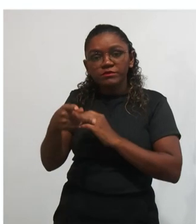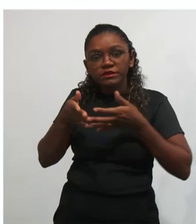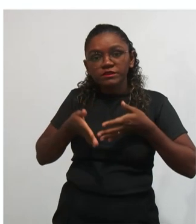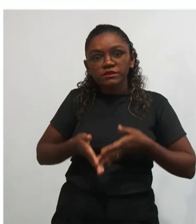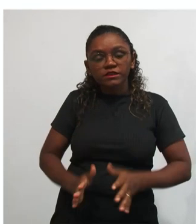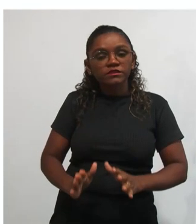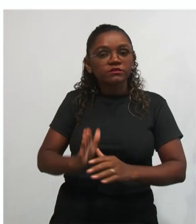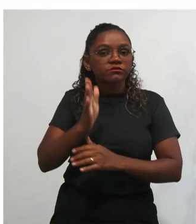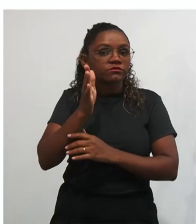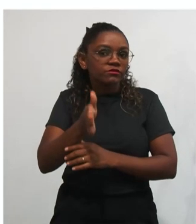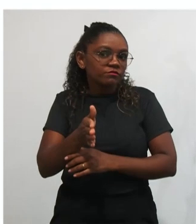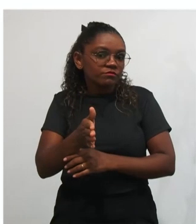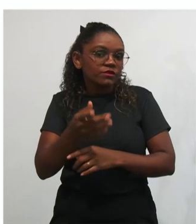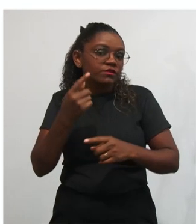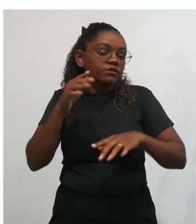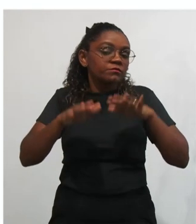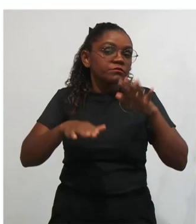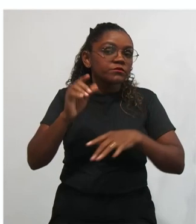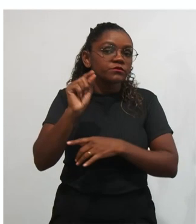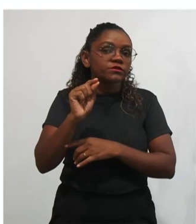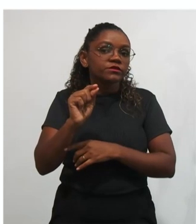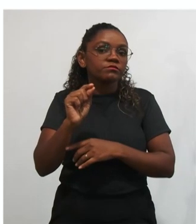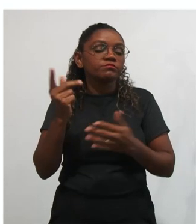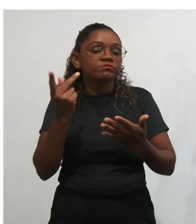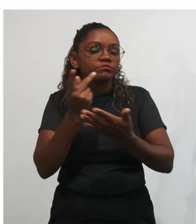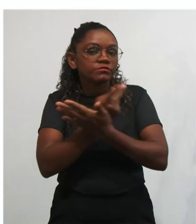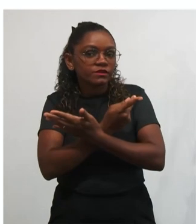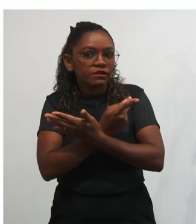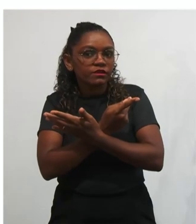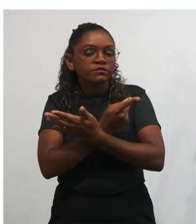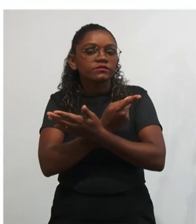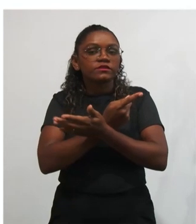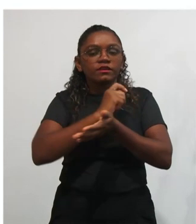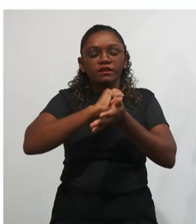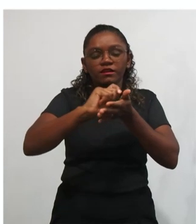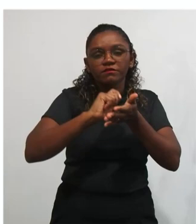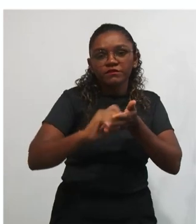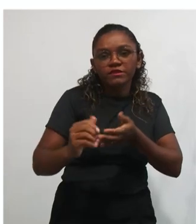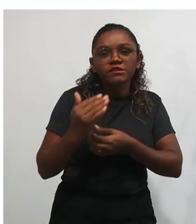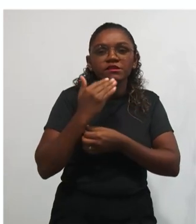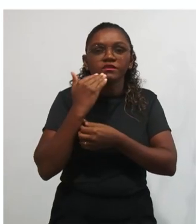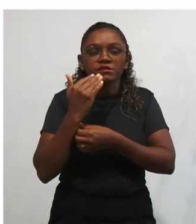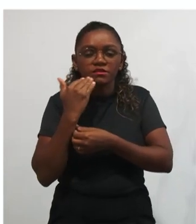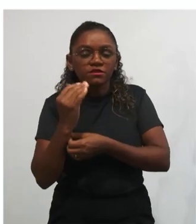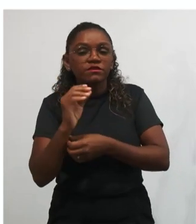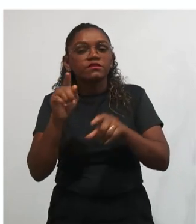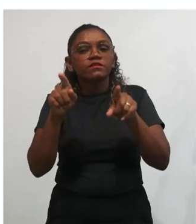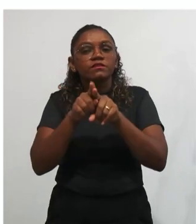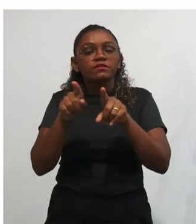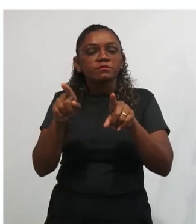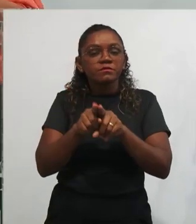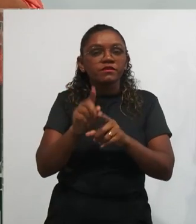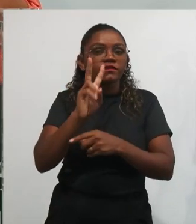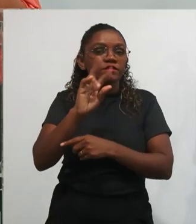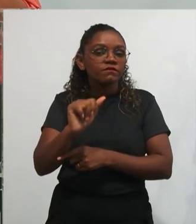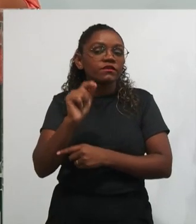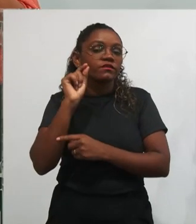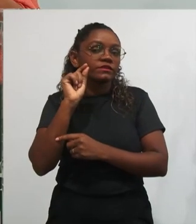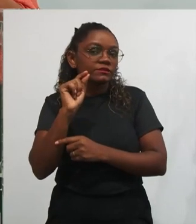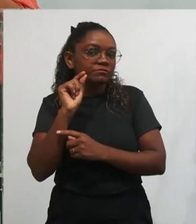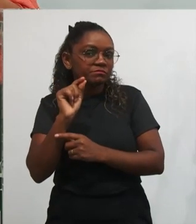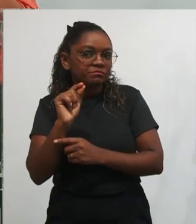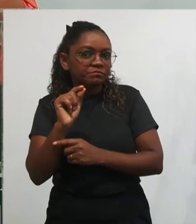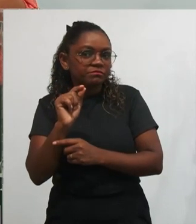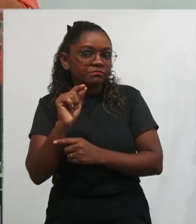que causa tanto essa esse desvio da grafia quanto também ela vai trazer